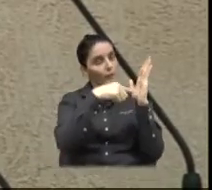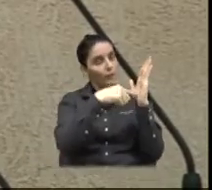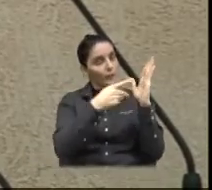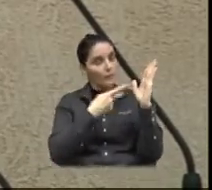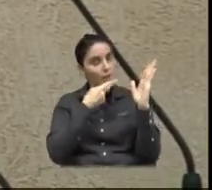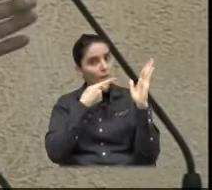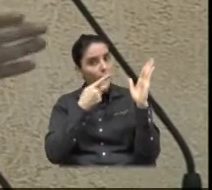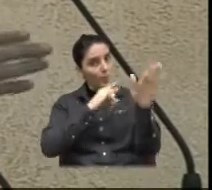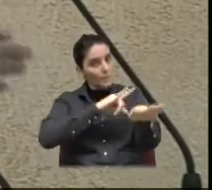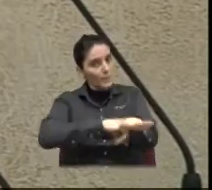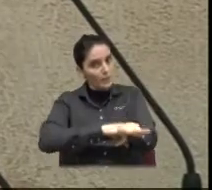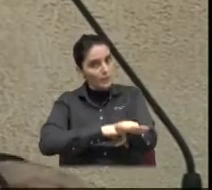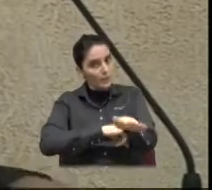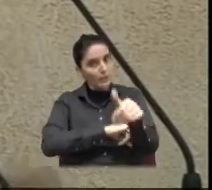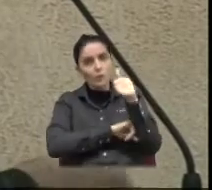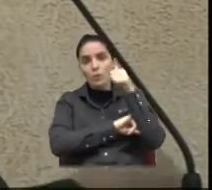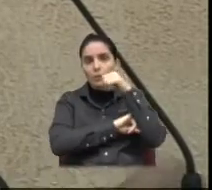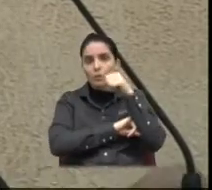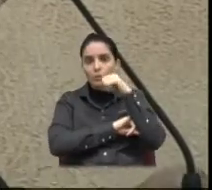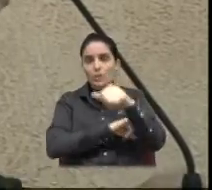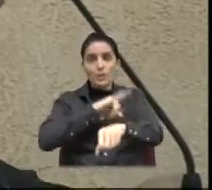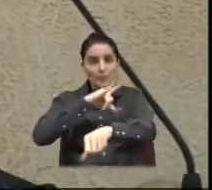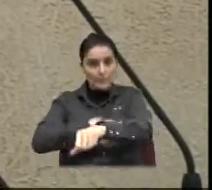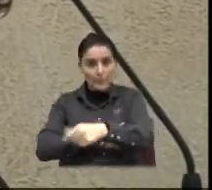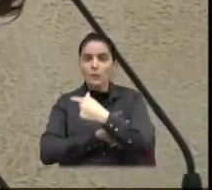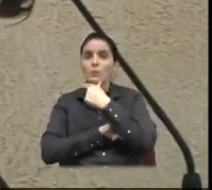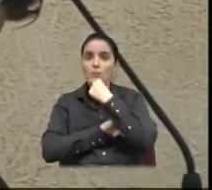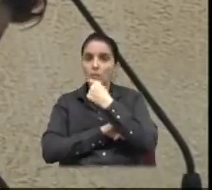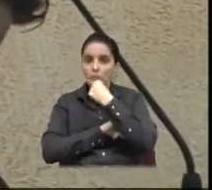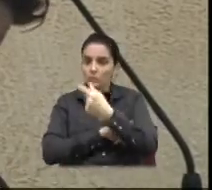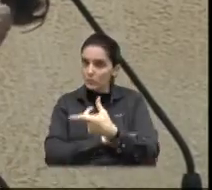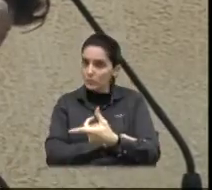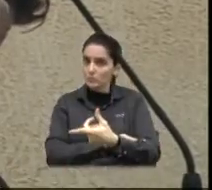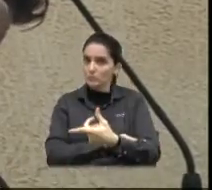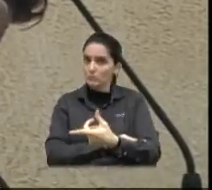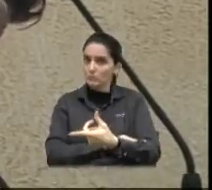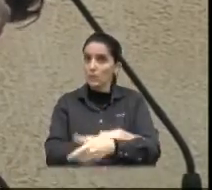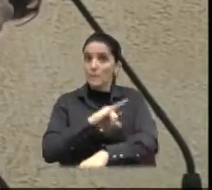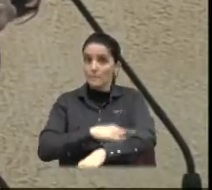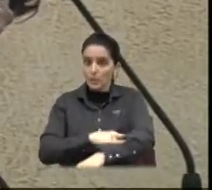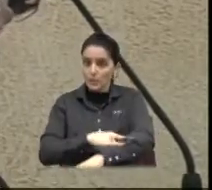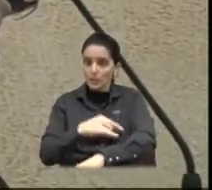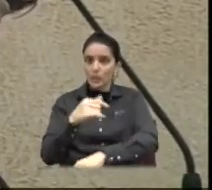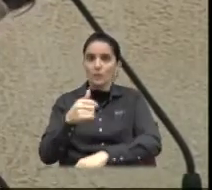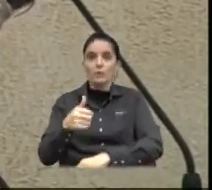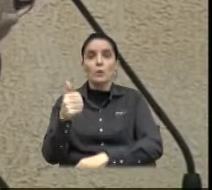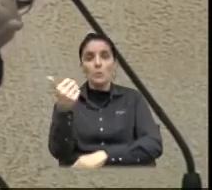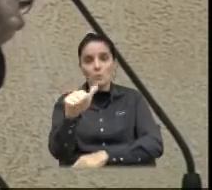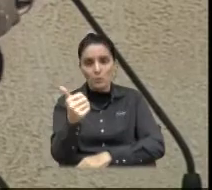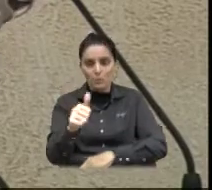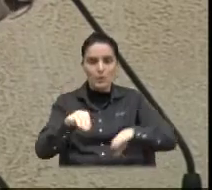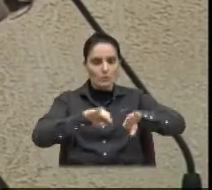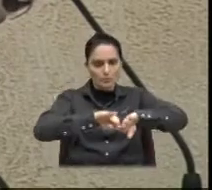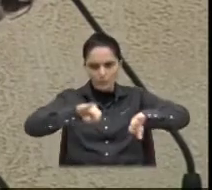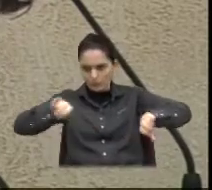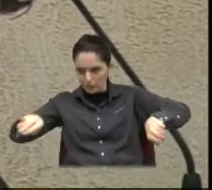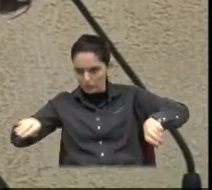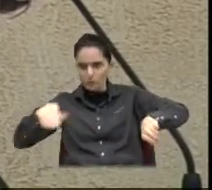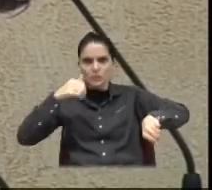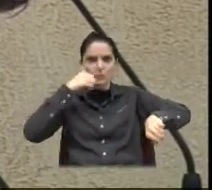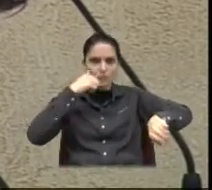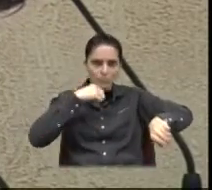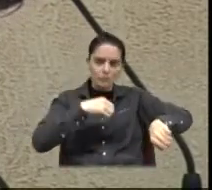que ter um banheiro masculino a menina no banheiro pra funcionários masculino/feminino banheiro para